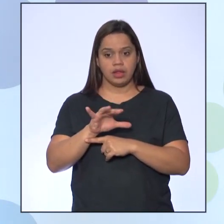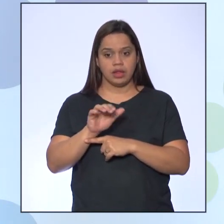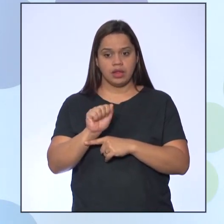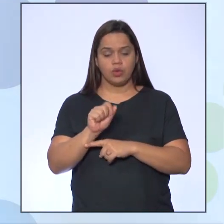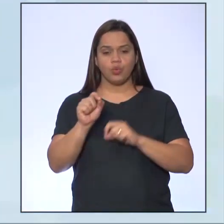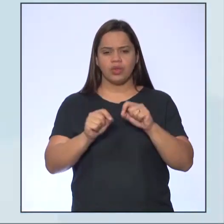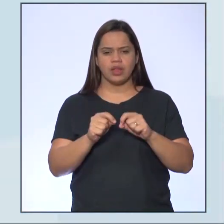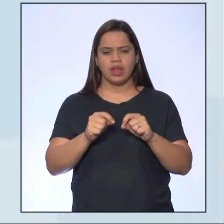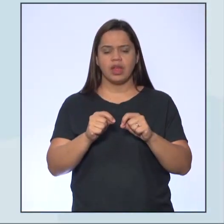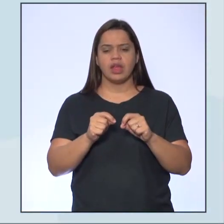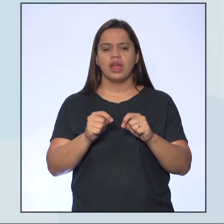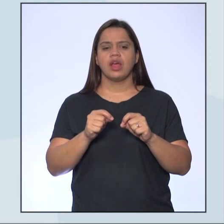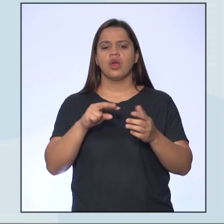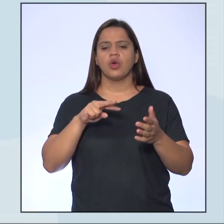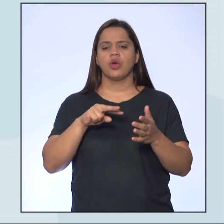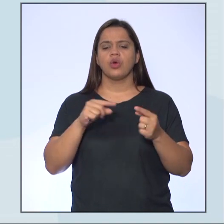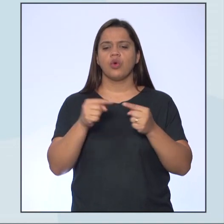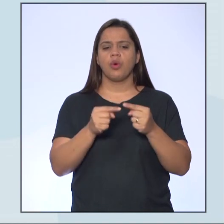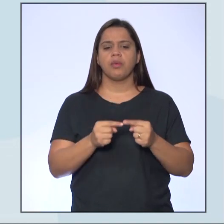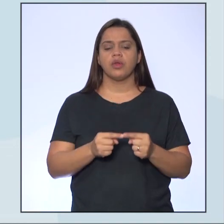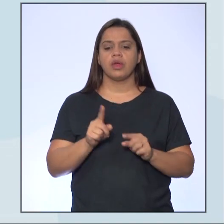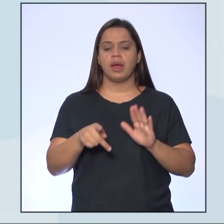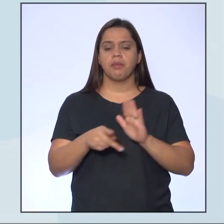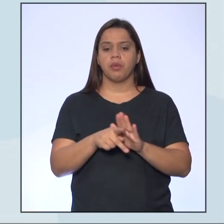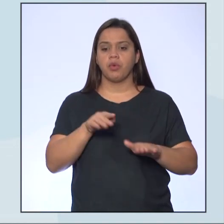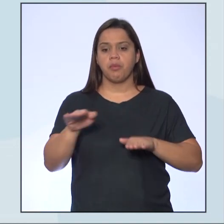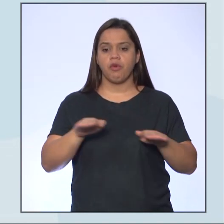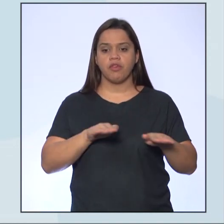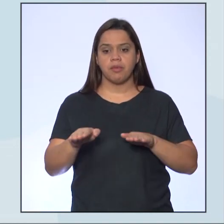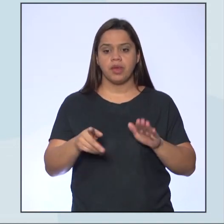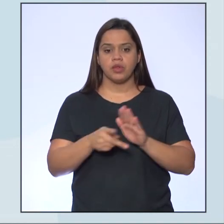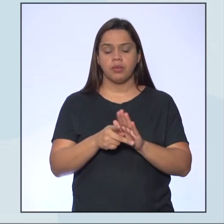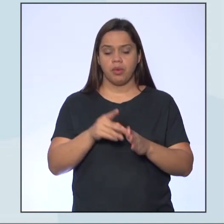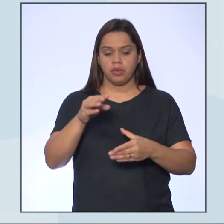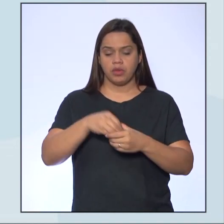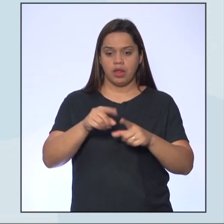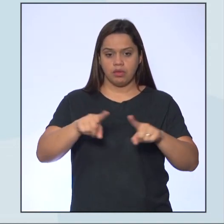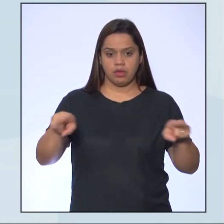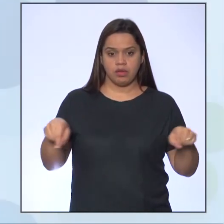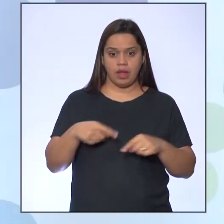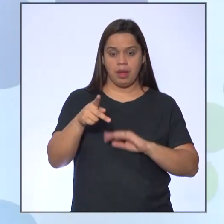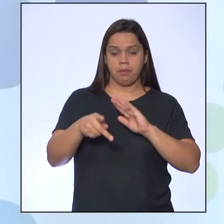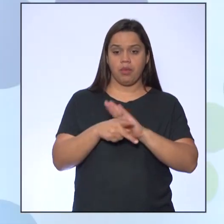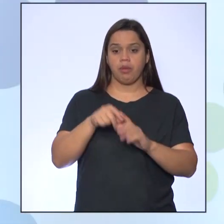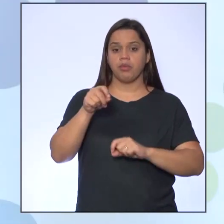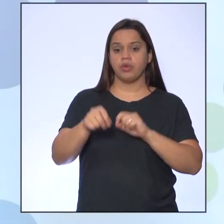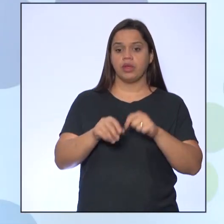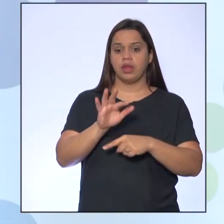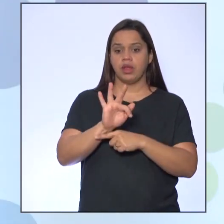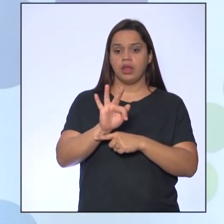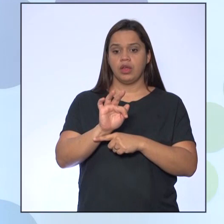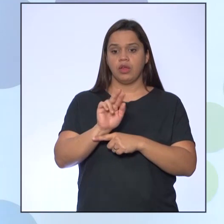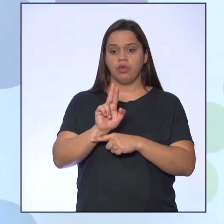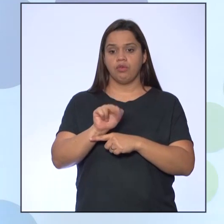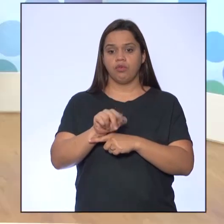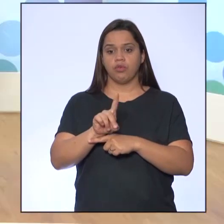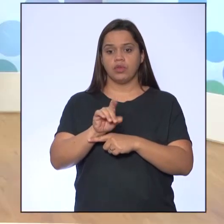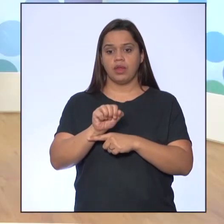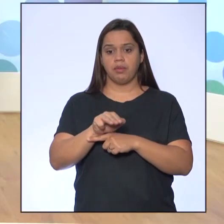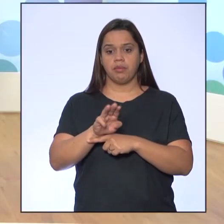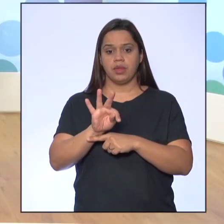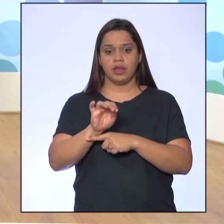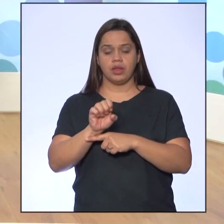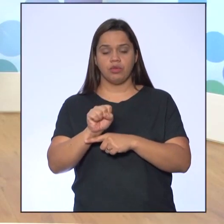aos movimentos realizados pelos jogadores, pelo atleta, né? Por exemplo, a gente chama de fundamentos, né, Fernando? No voleibol a gente tem, por